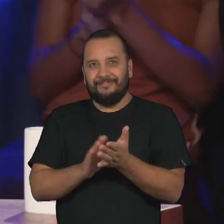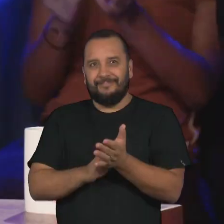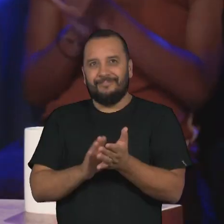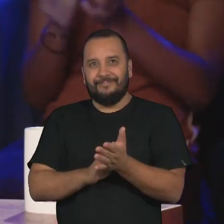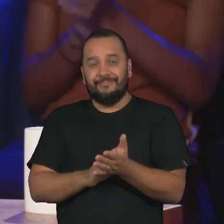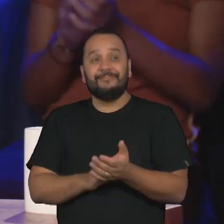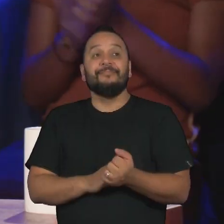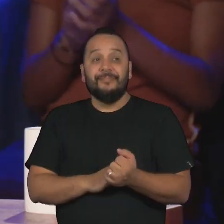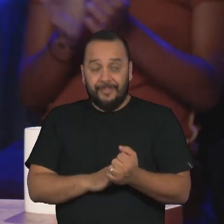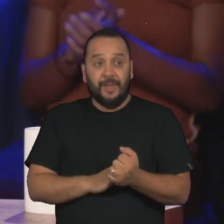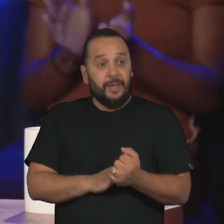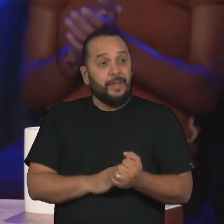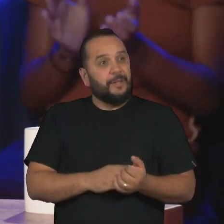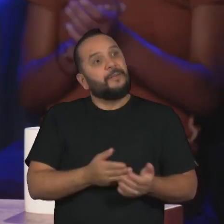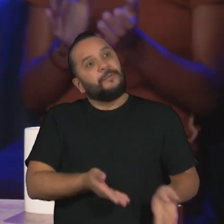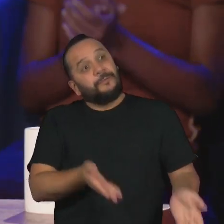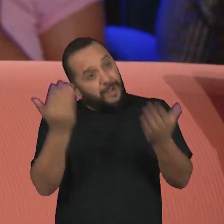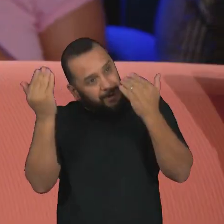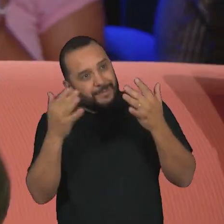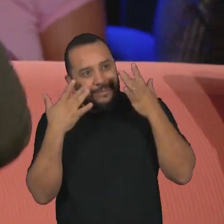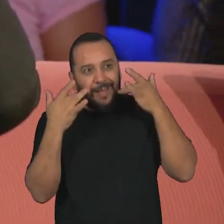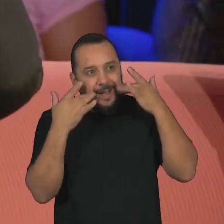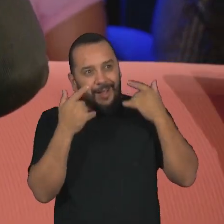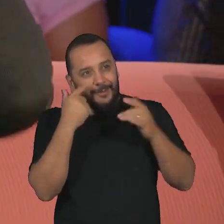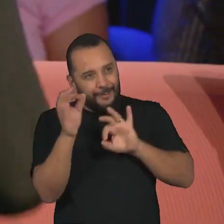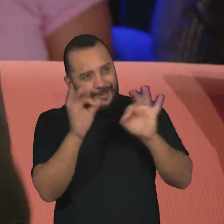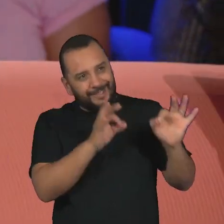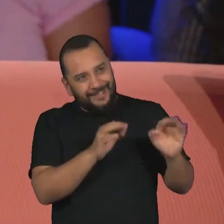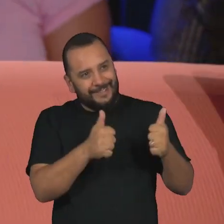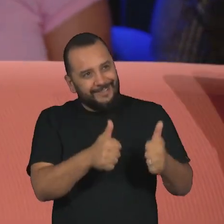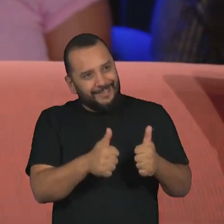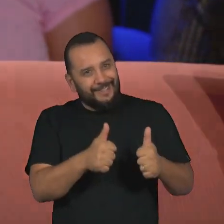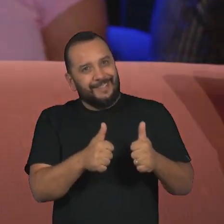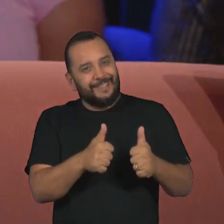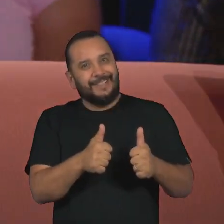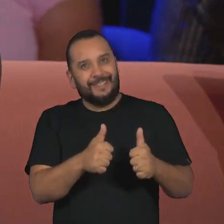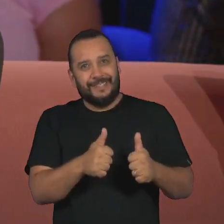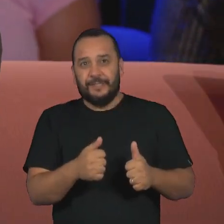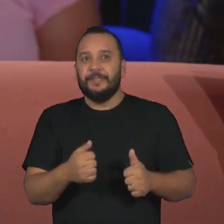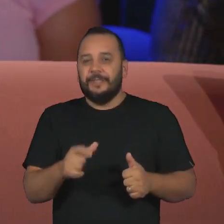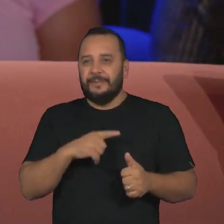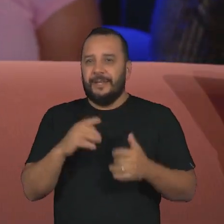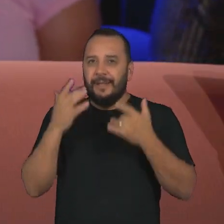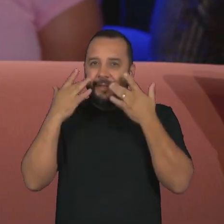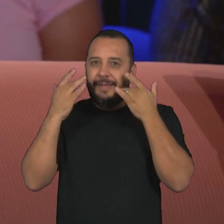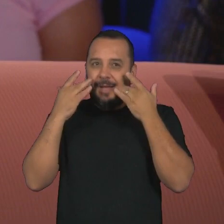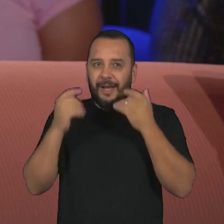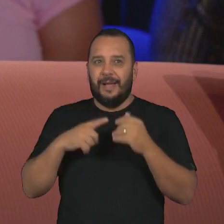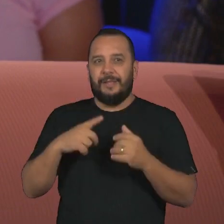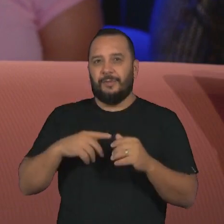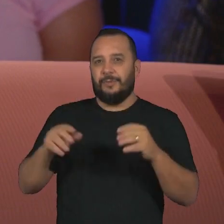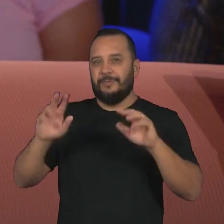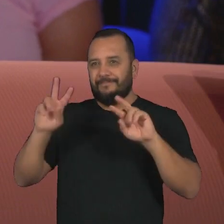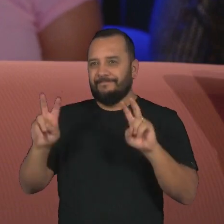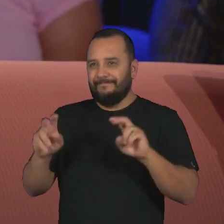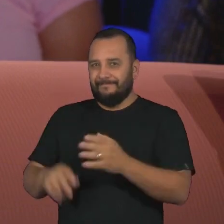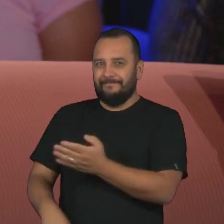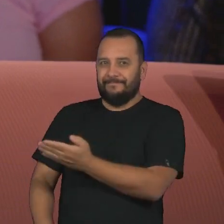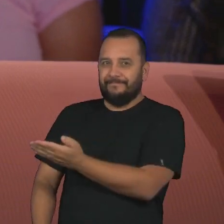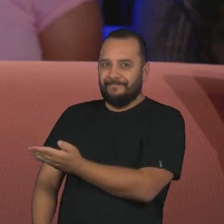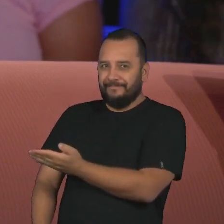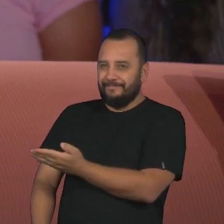Vamos convidar as pessoas para verem a peça. Vamos. Está no Teatro Poeira. A gente está no Teatro Poeira, terças e quartas,